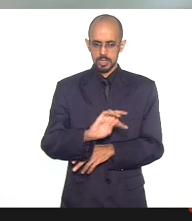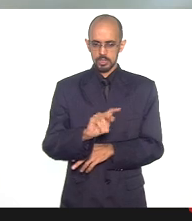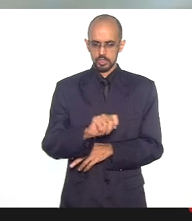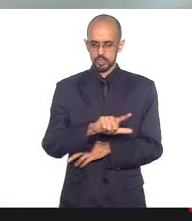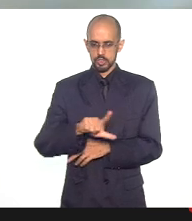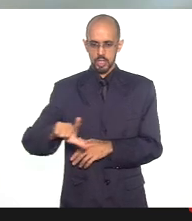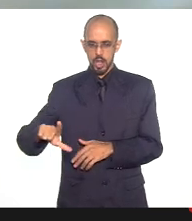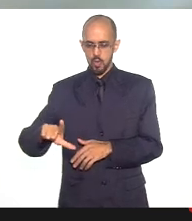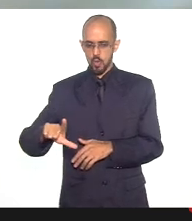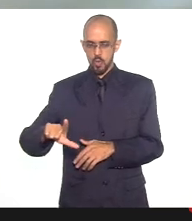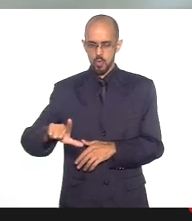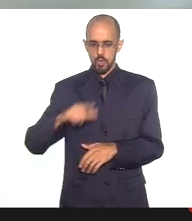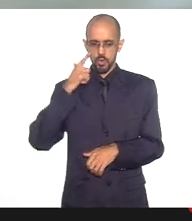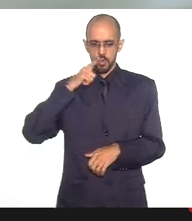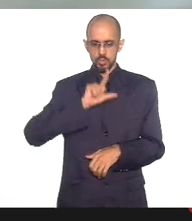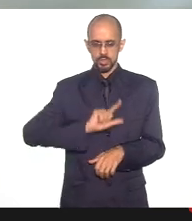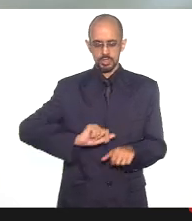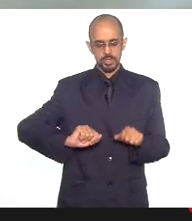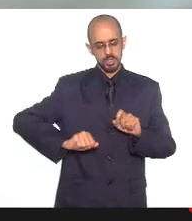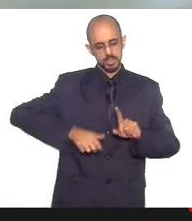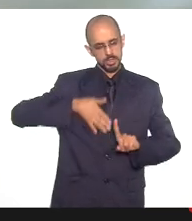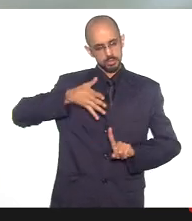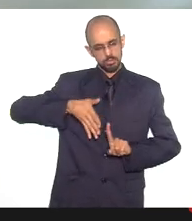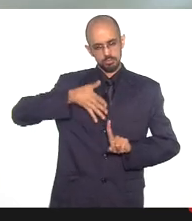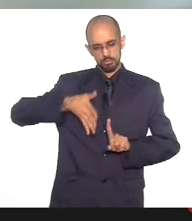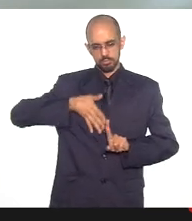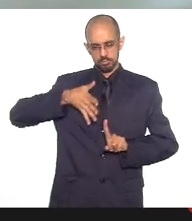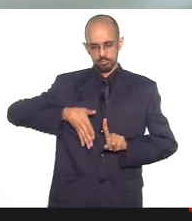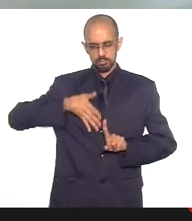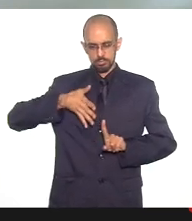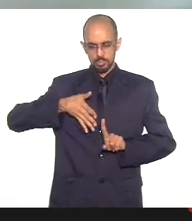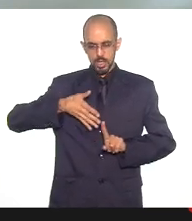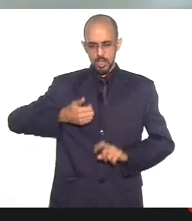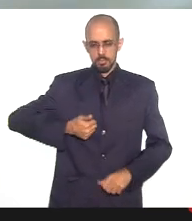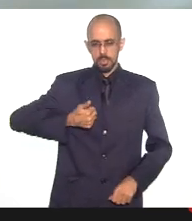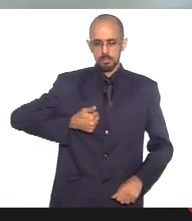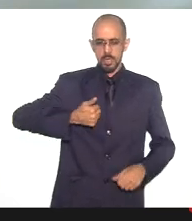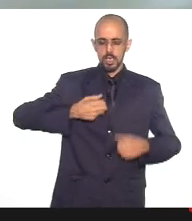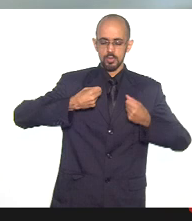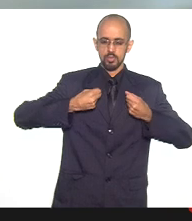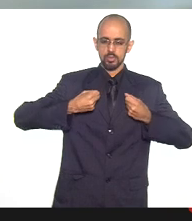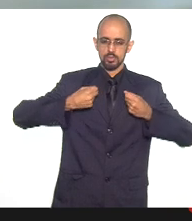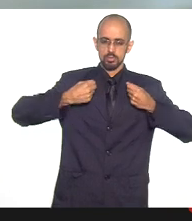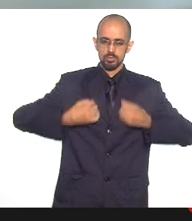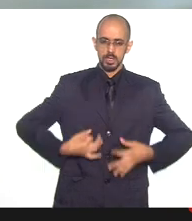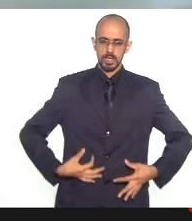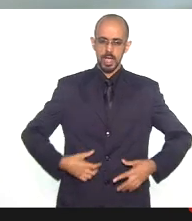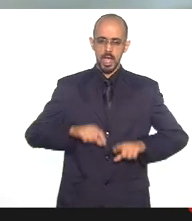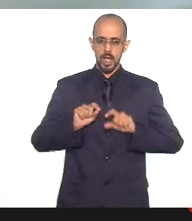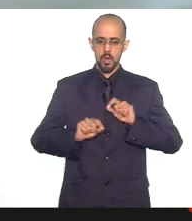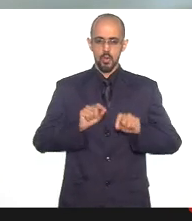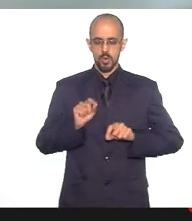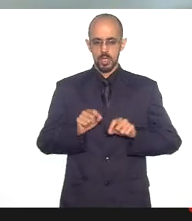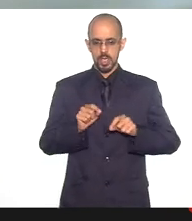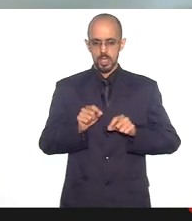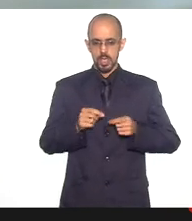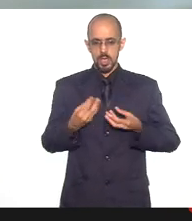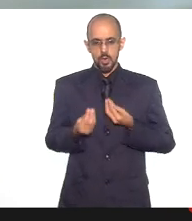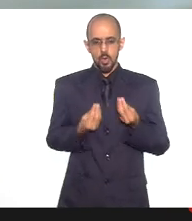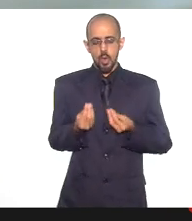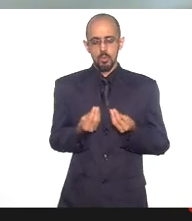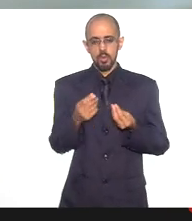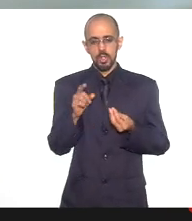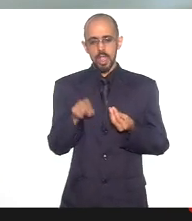tentassem fazer uma exposição, primeiro, nos explicando como se dá esta